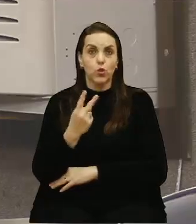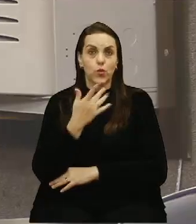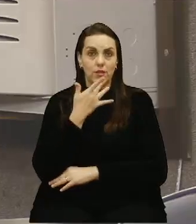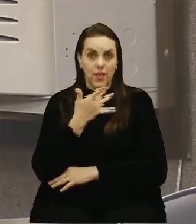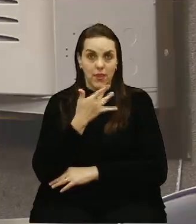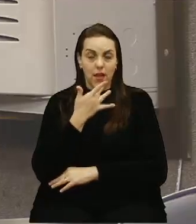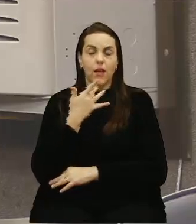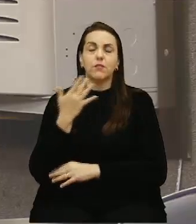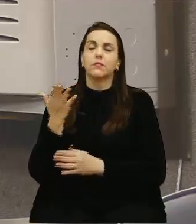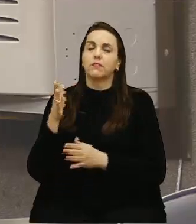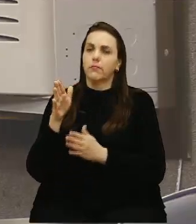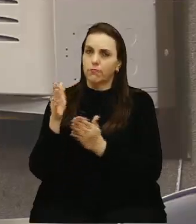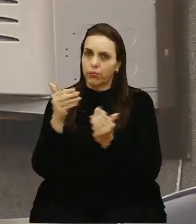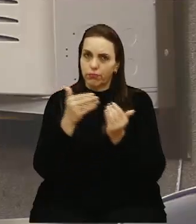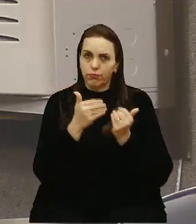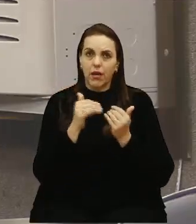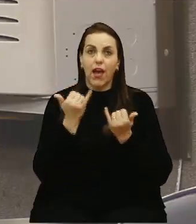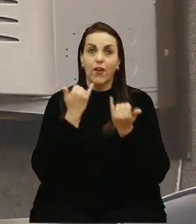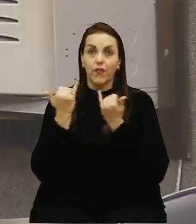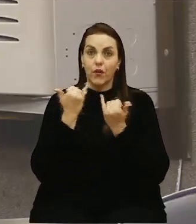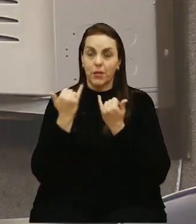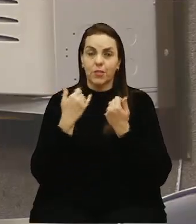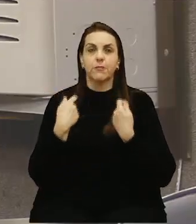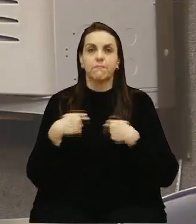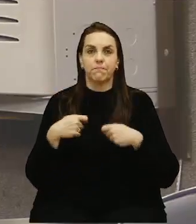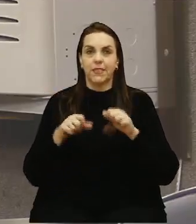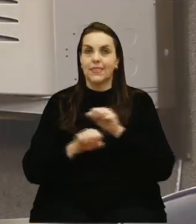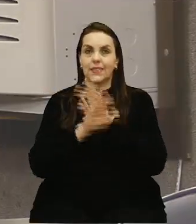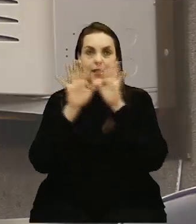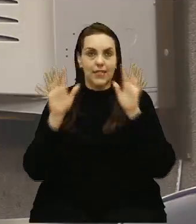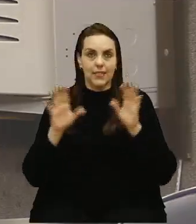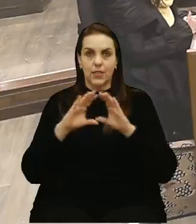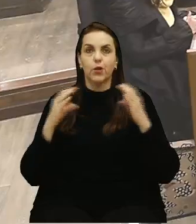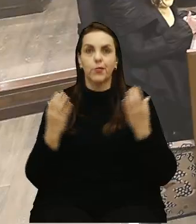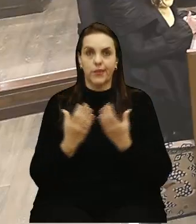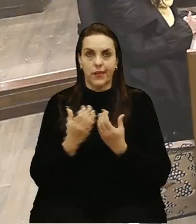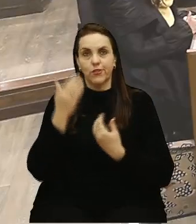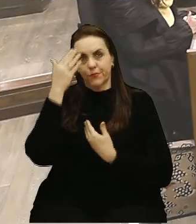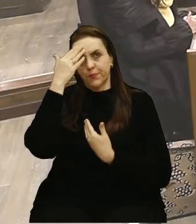essas informações necessárias para esclarecer a comunidade. Obrigado, presidente.